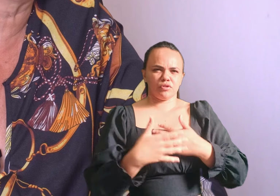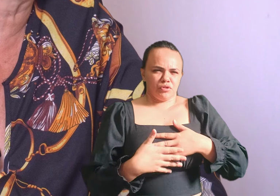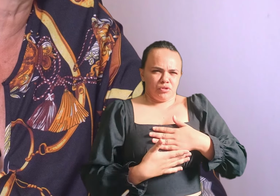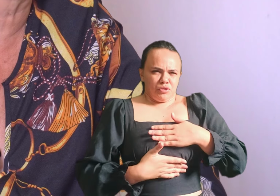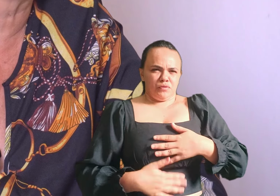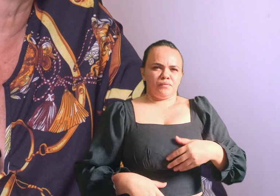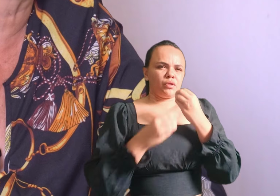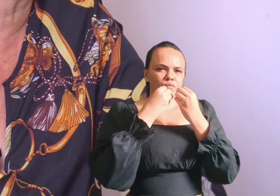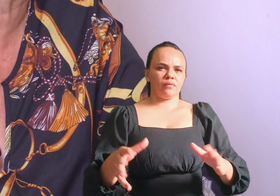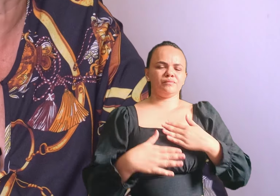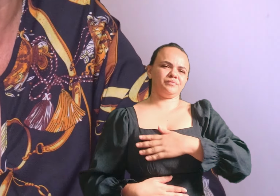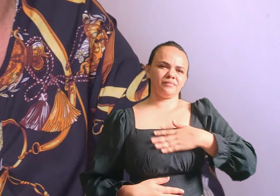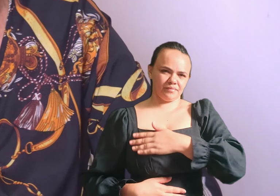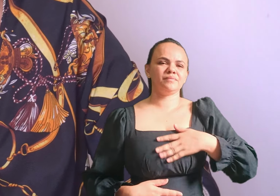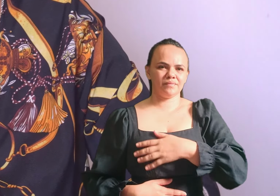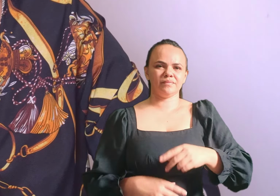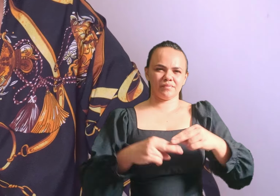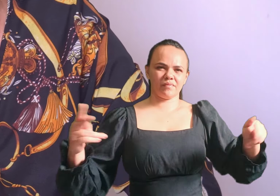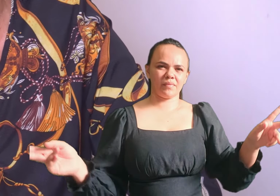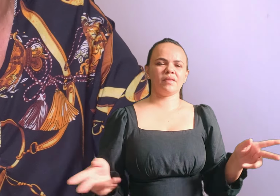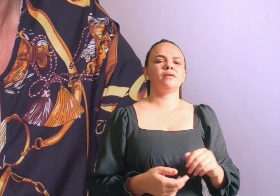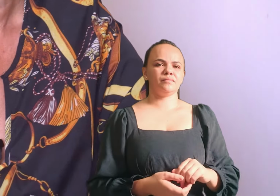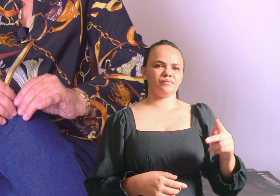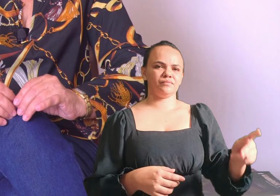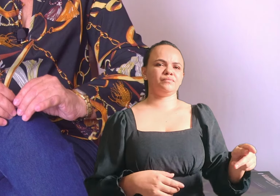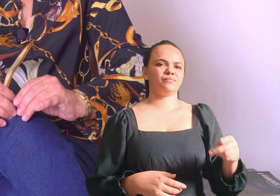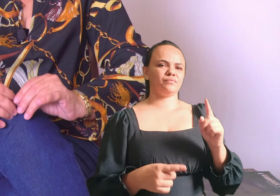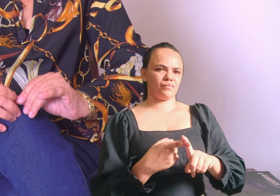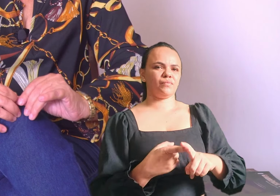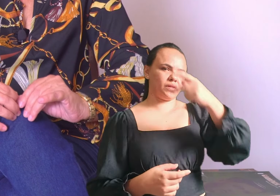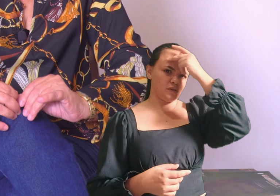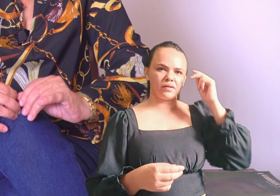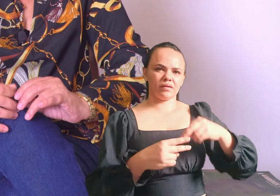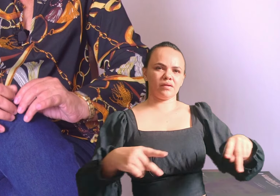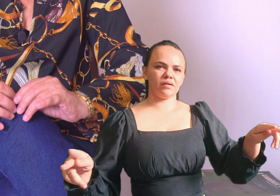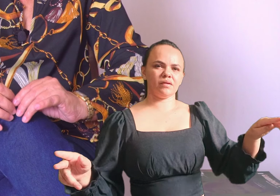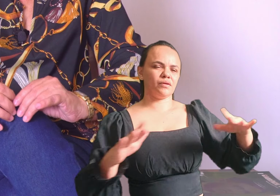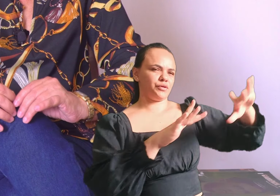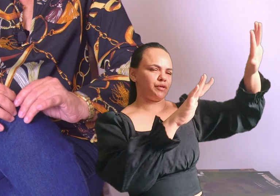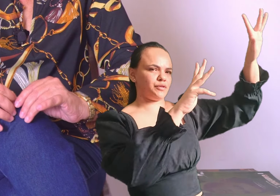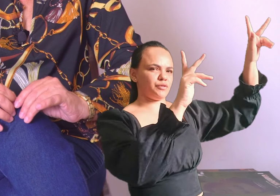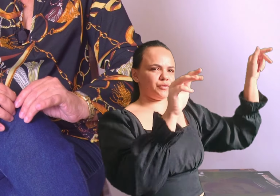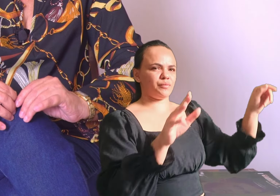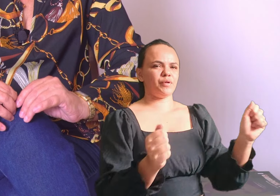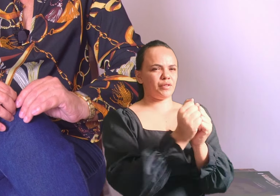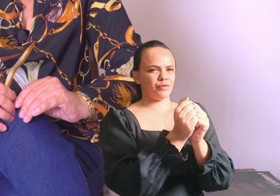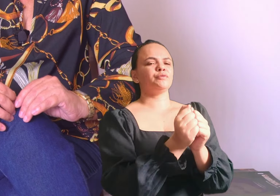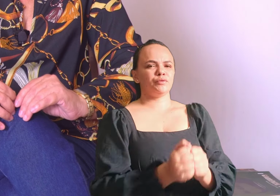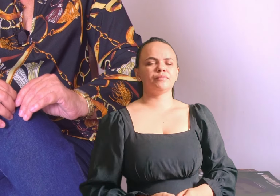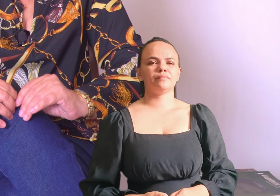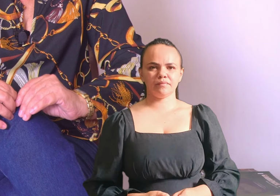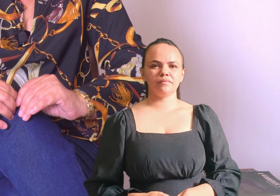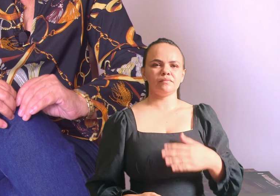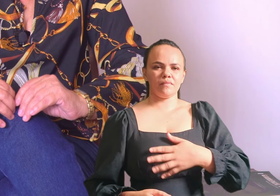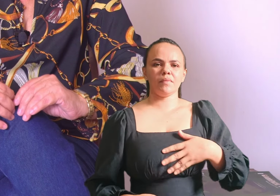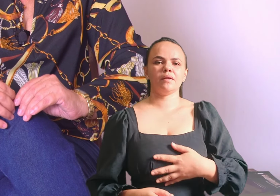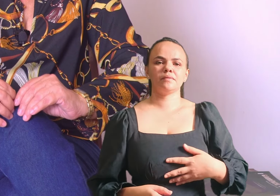deve ter agradado muito não só a ele como a qualquer um que tenha subido junto na Caravana que o